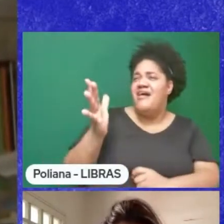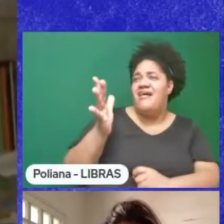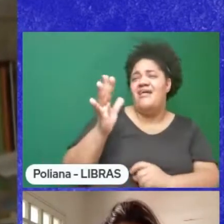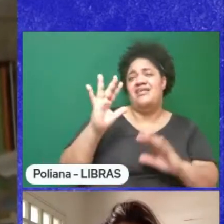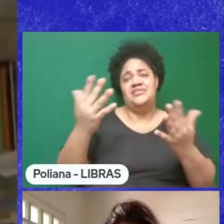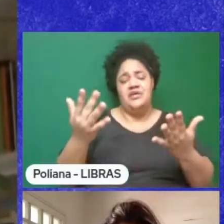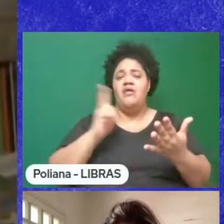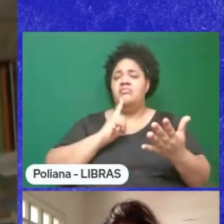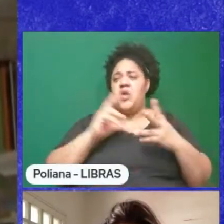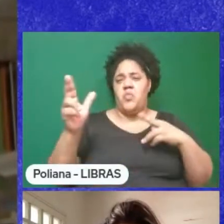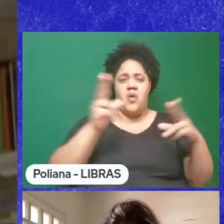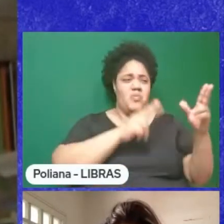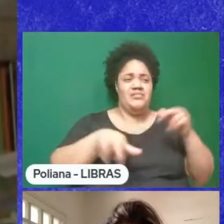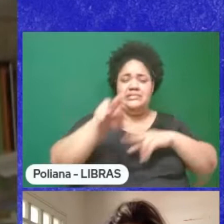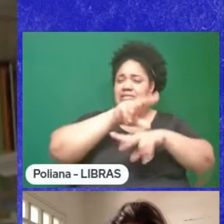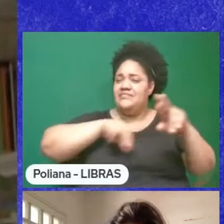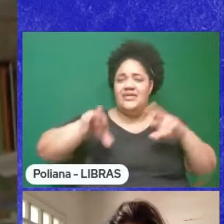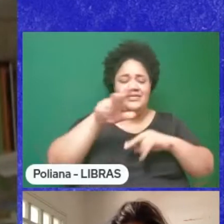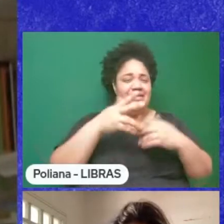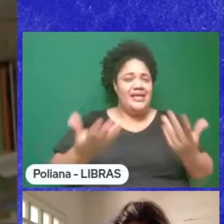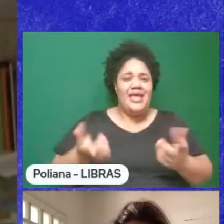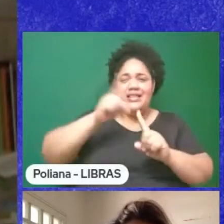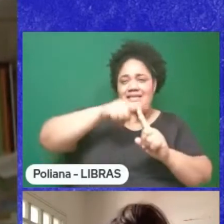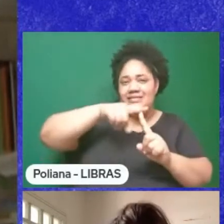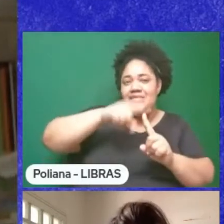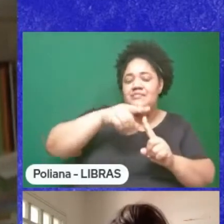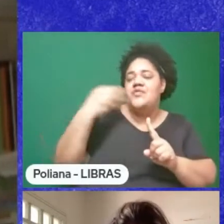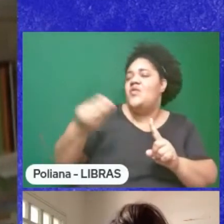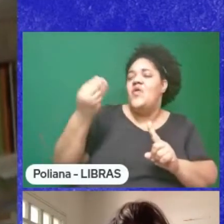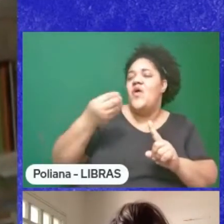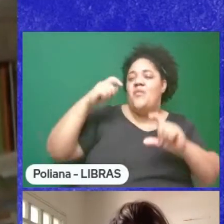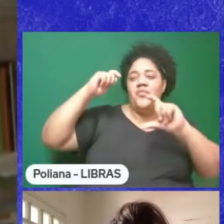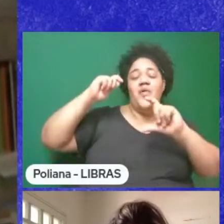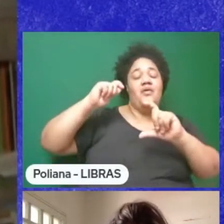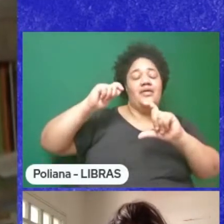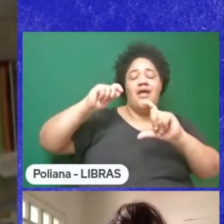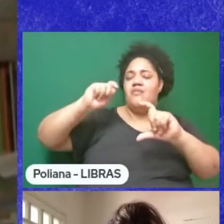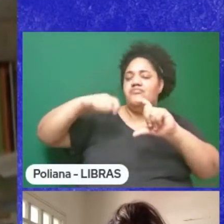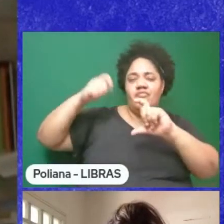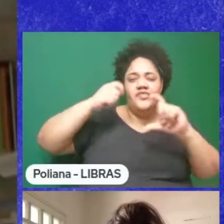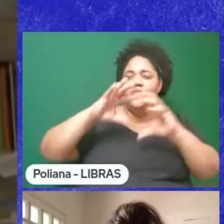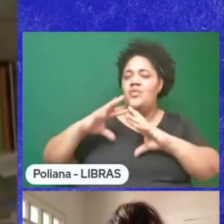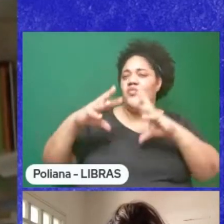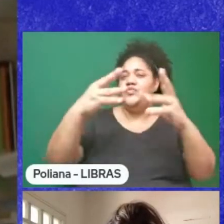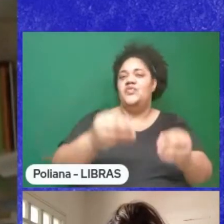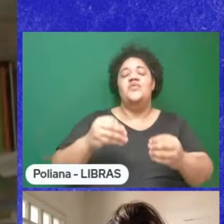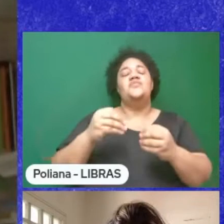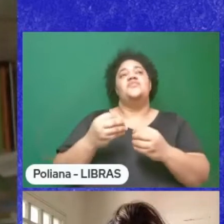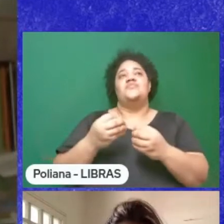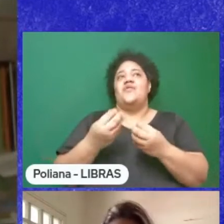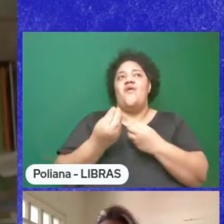daquele jeito, né? Então, para pensar mais no audiovisual mesmo, né? Nessa feitura. Sim. Do filme, desse efeito da